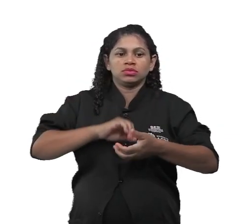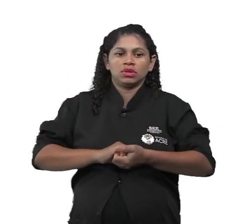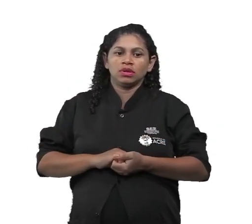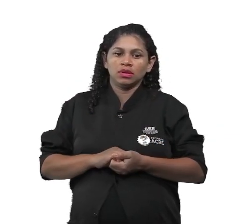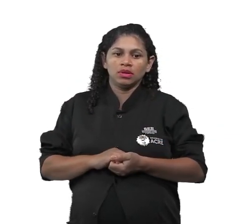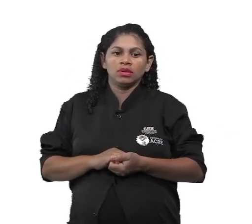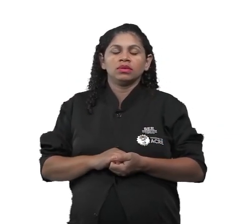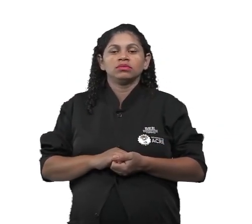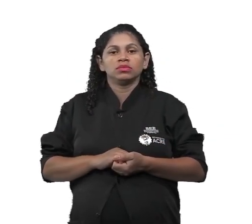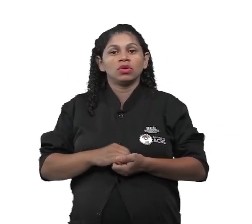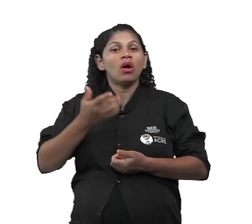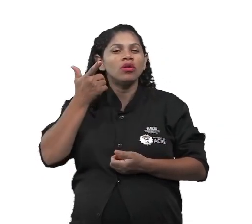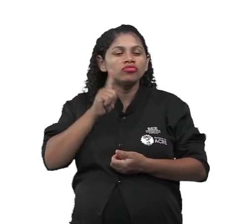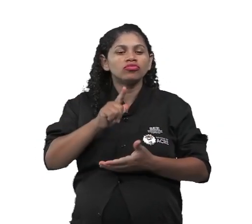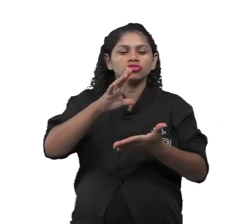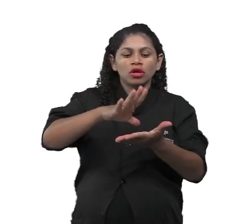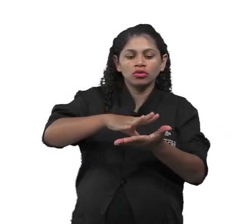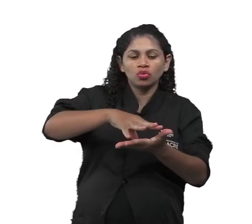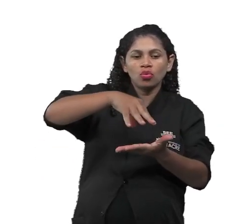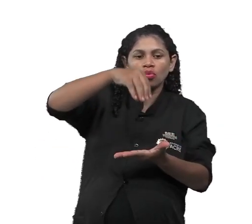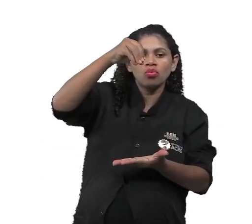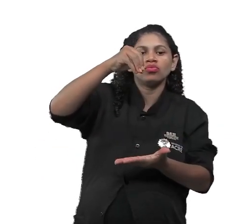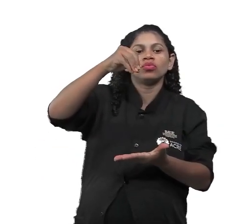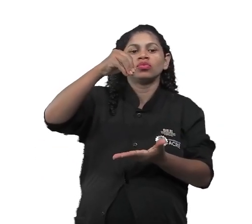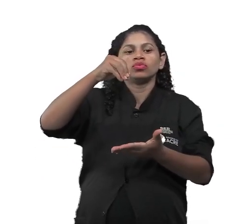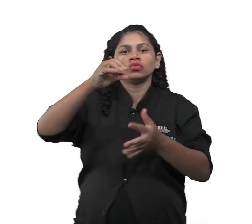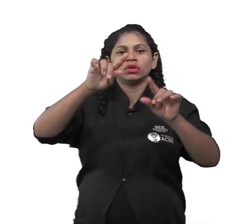volume de uma pirâmide,